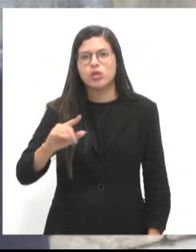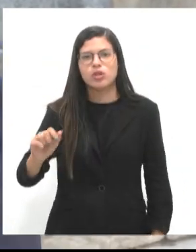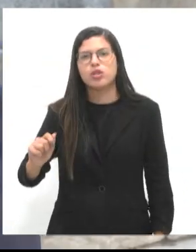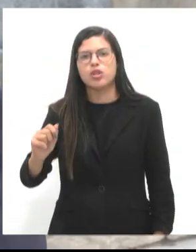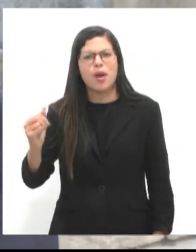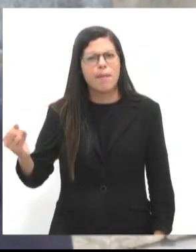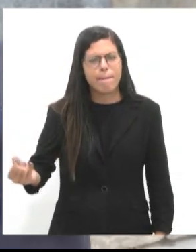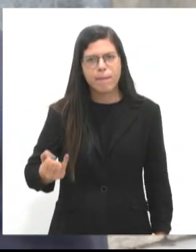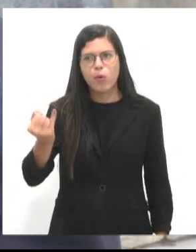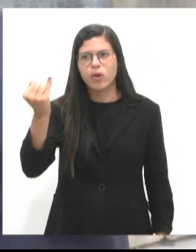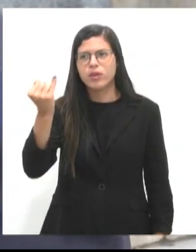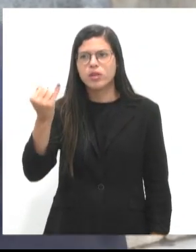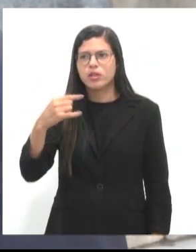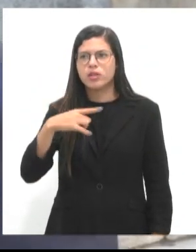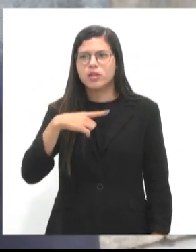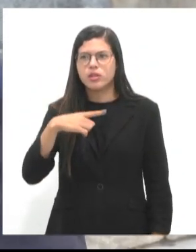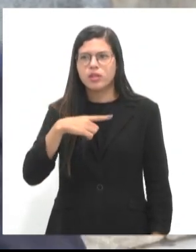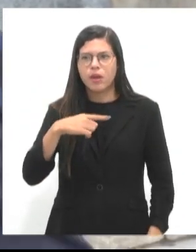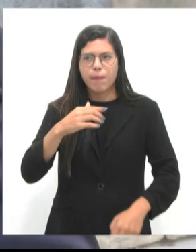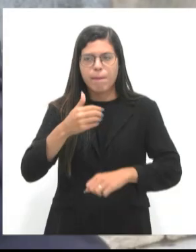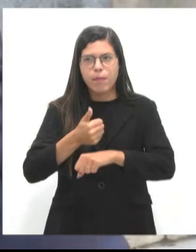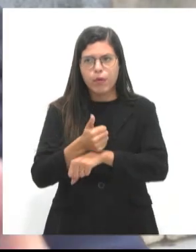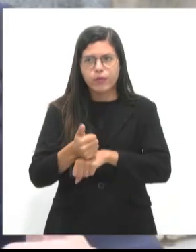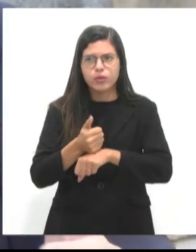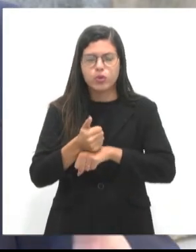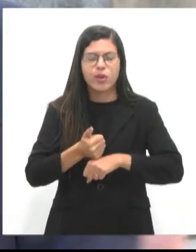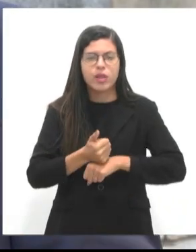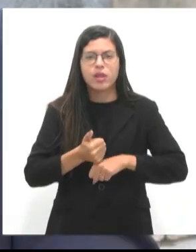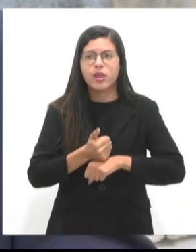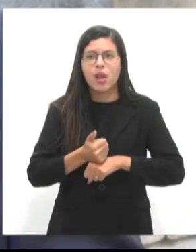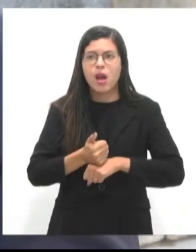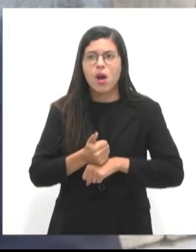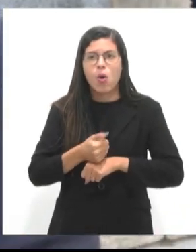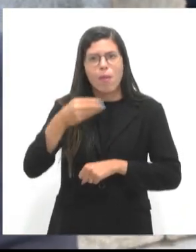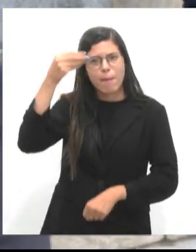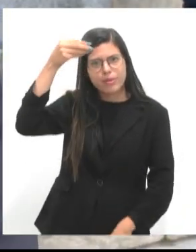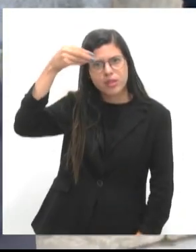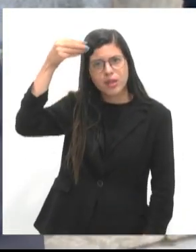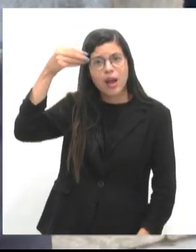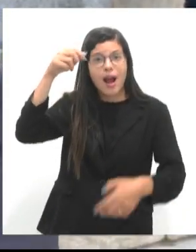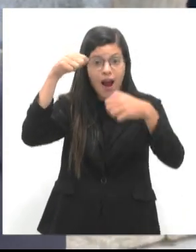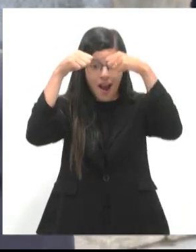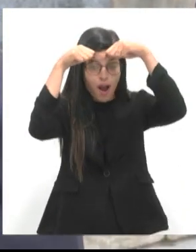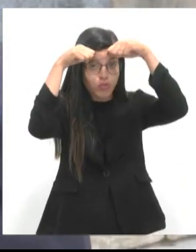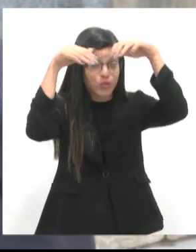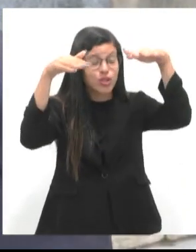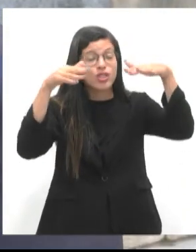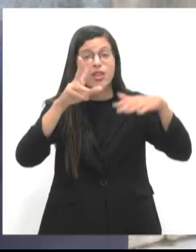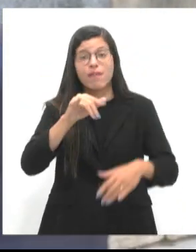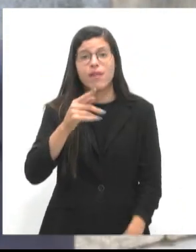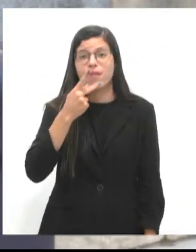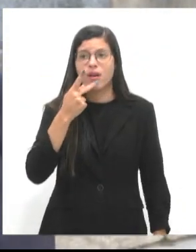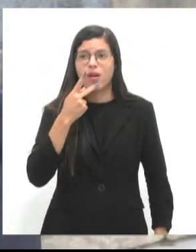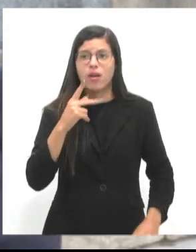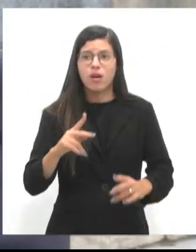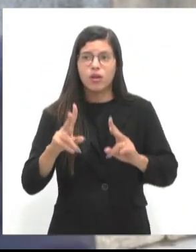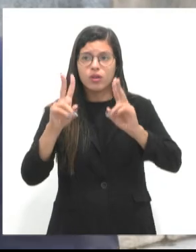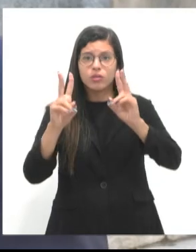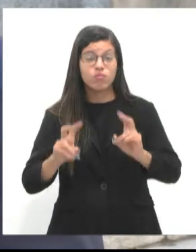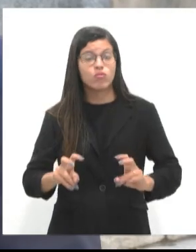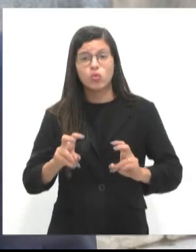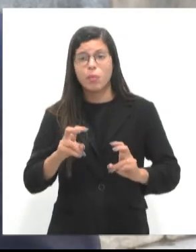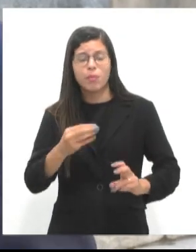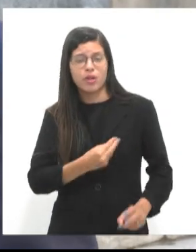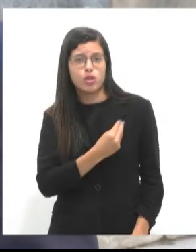tão poderoso, a gente vai ter, inclusive, profissionais, uma psiquiatra autista que vai falar sobre exatamente o que